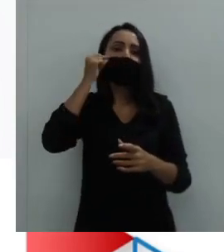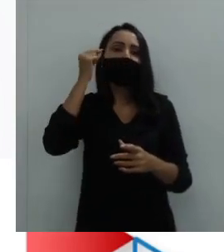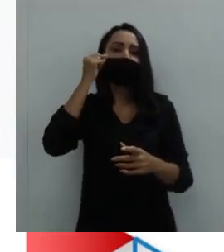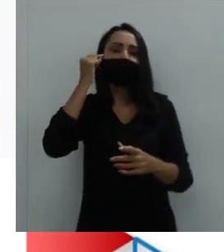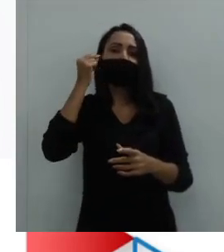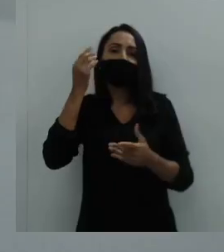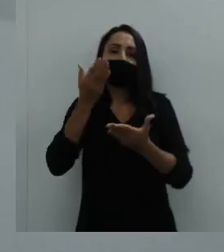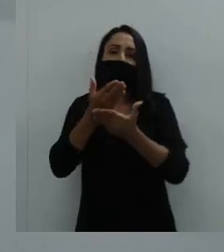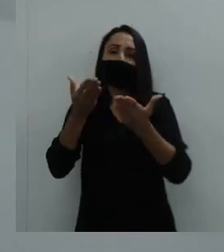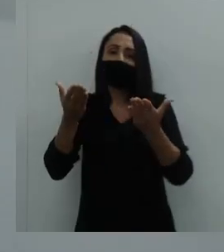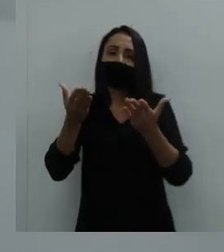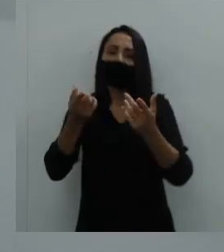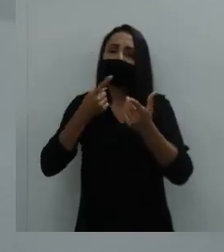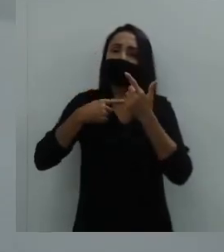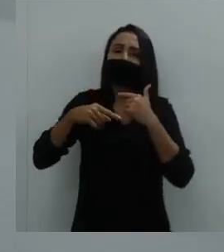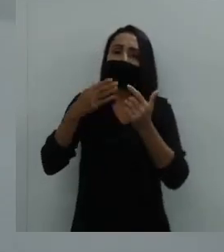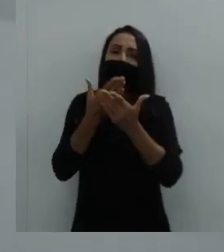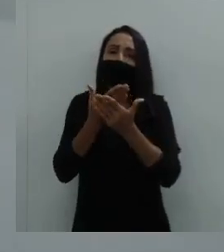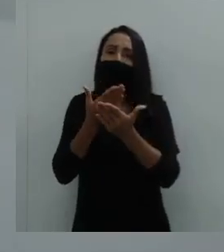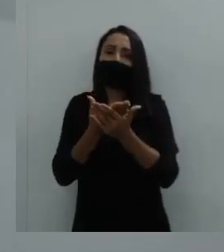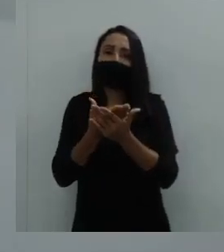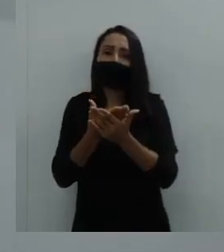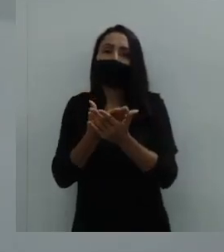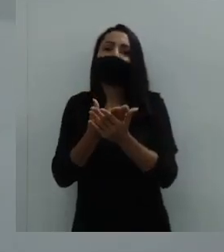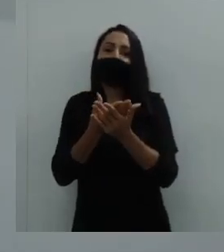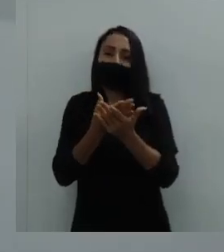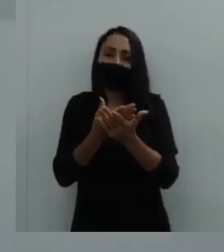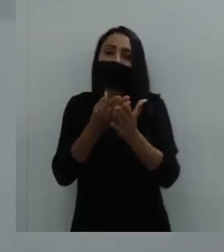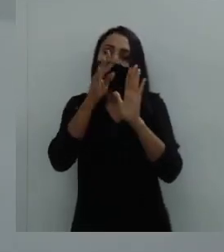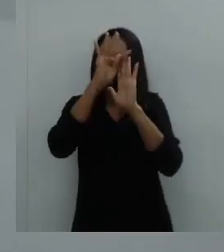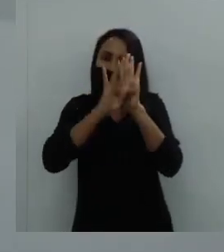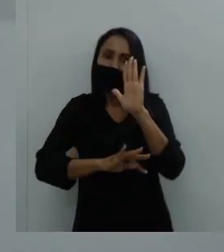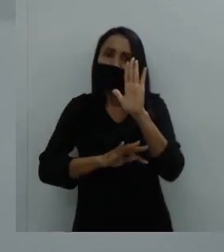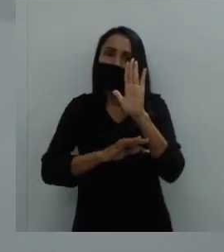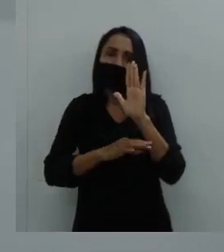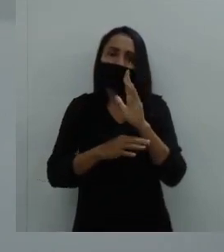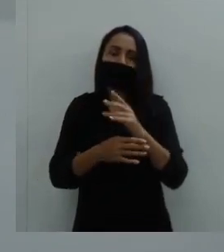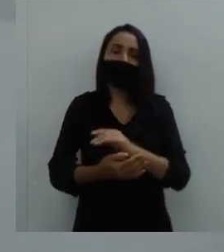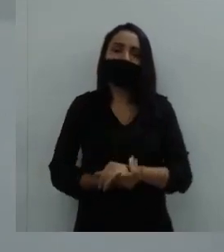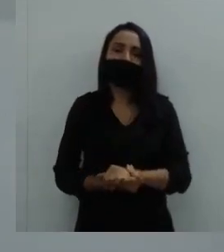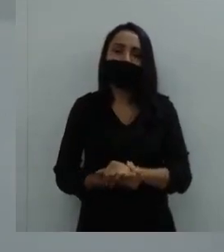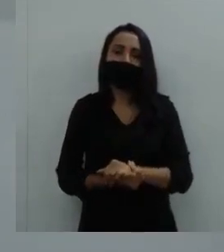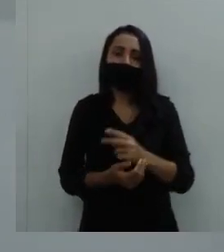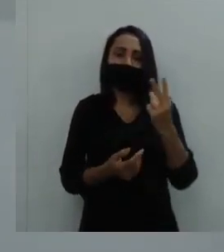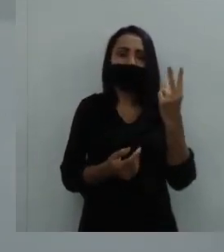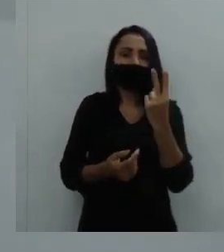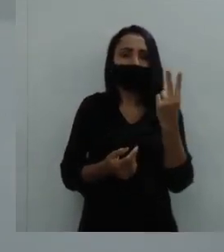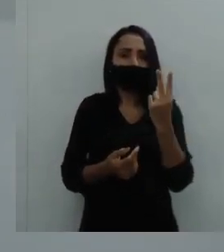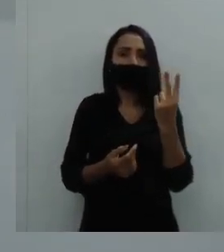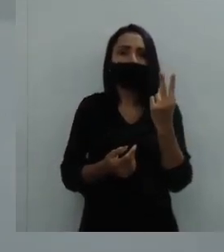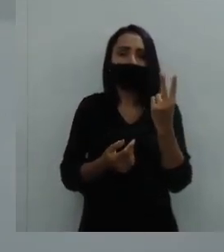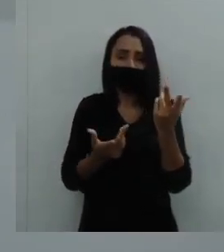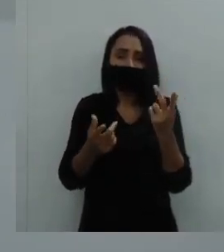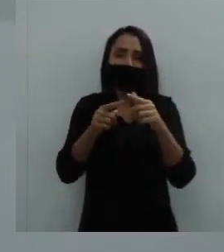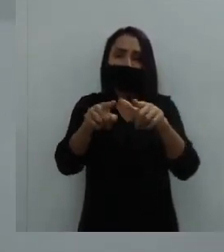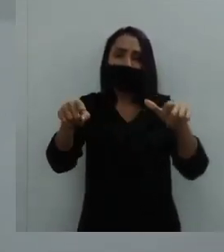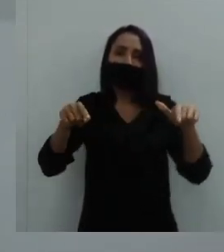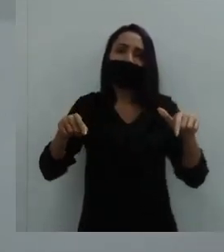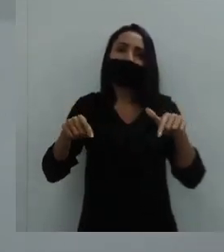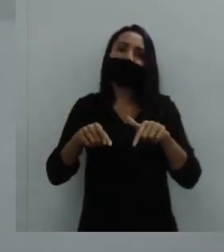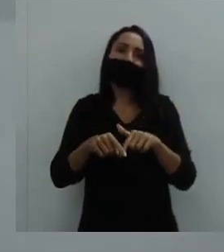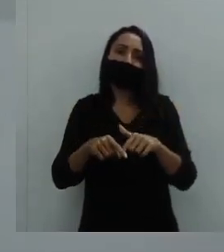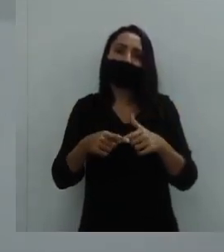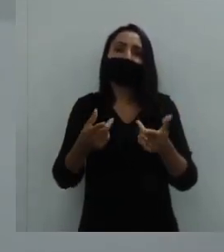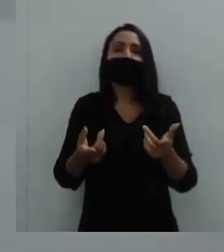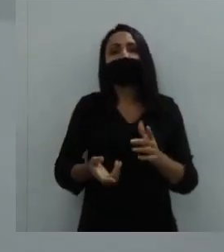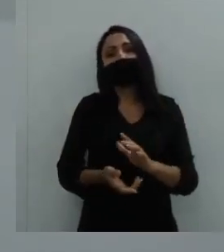vontade de estudar, conhecer essas fábulas. Que tal estudar a raposa e as uvas em sua sala de aula? Que tal estudar